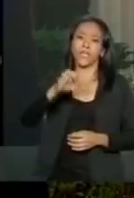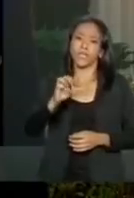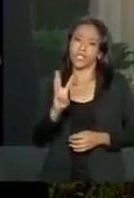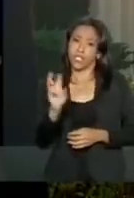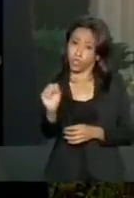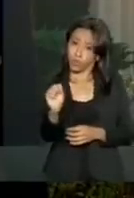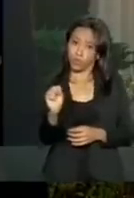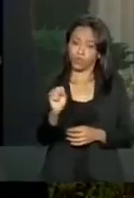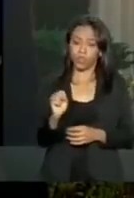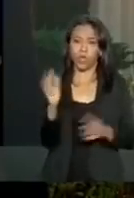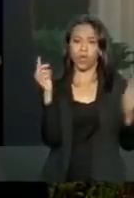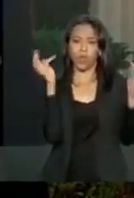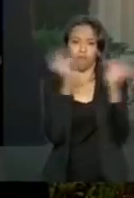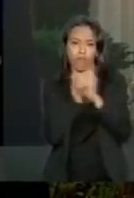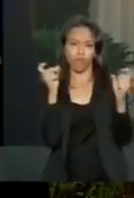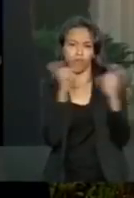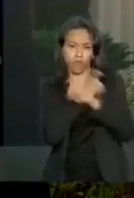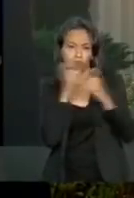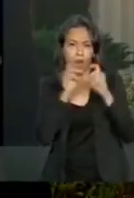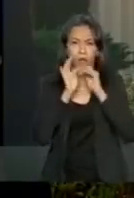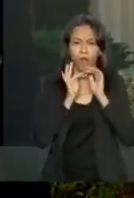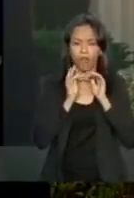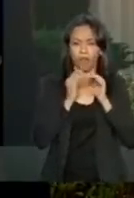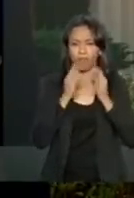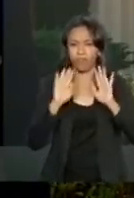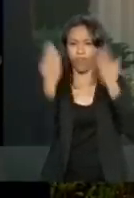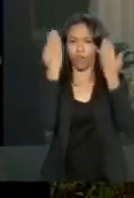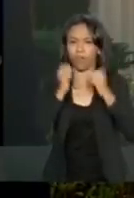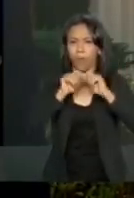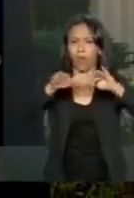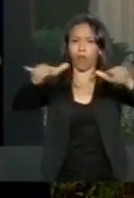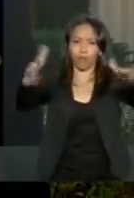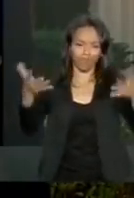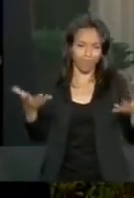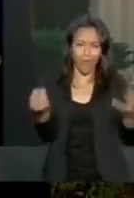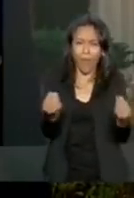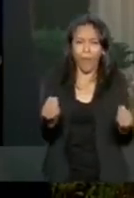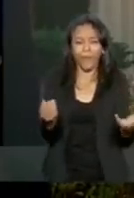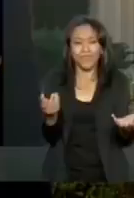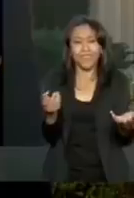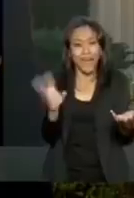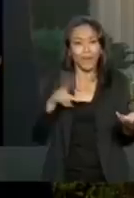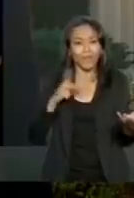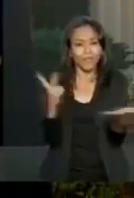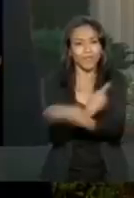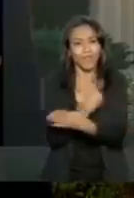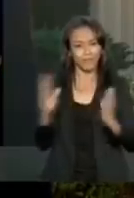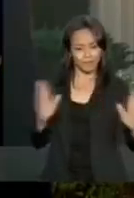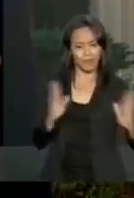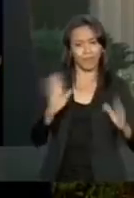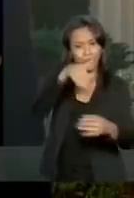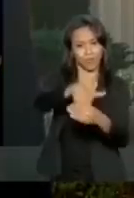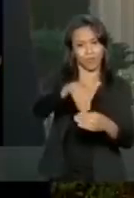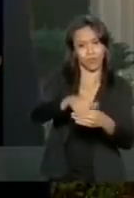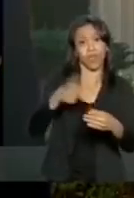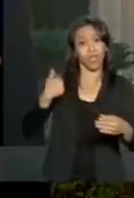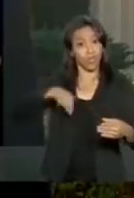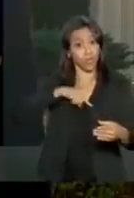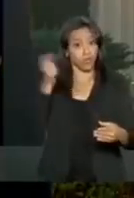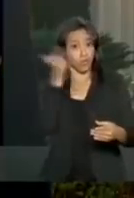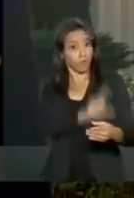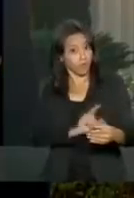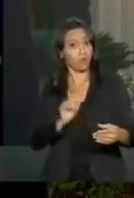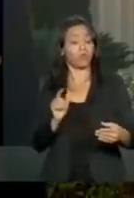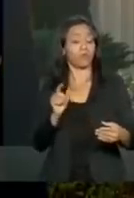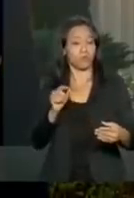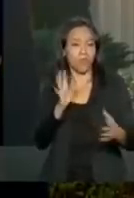de televisão, nos vários programas, é difícil acreditar que conseguimos ganhar, mas vou lhes dizer que as pessoas, o